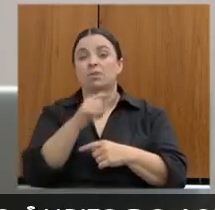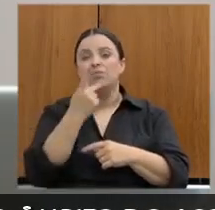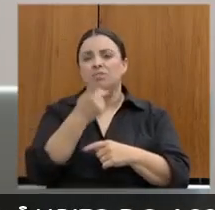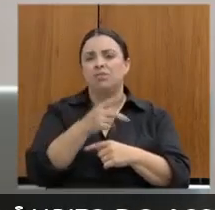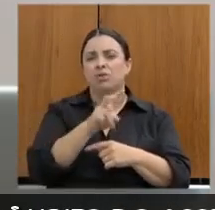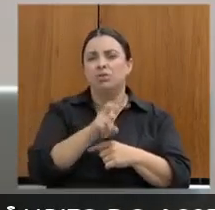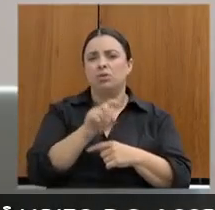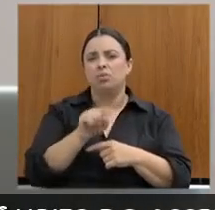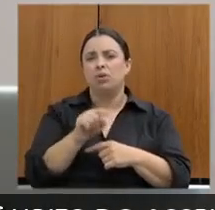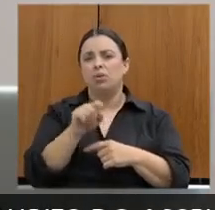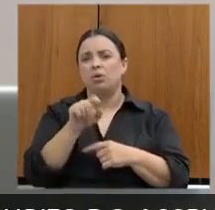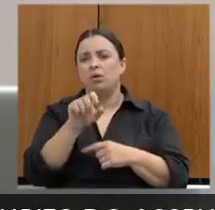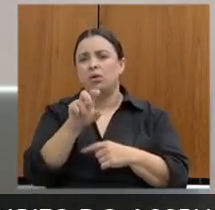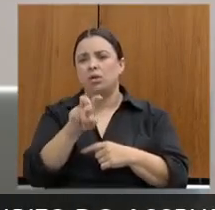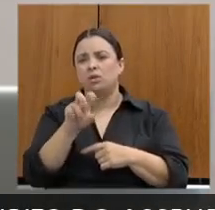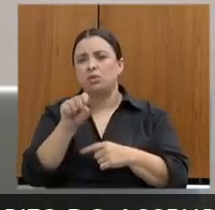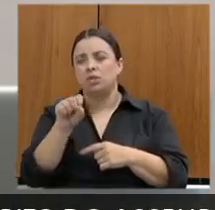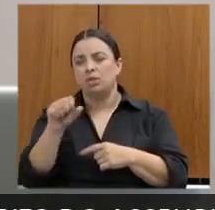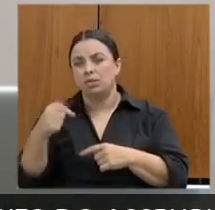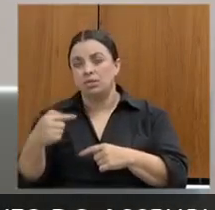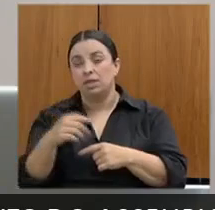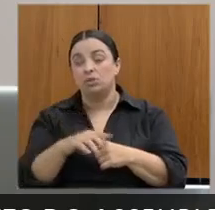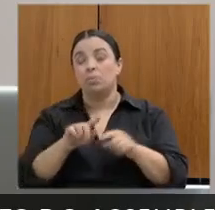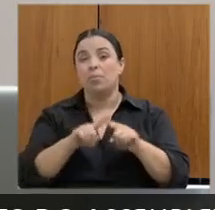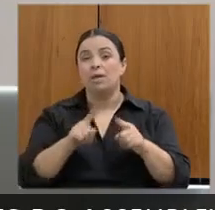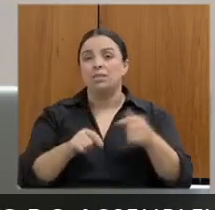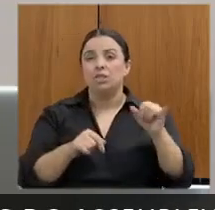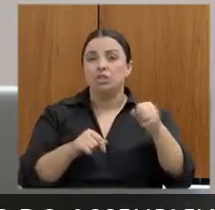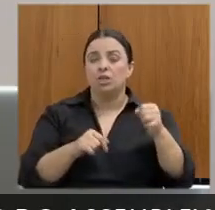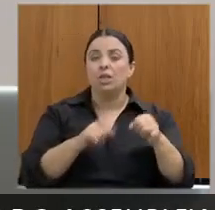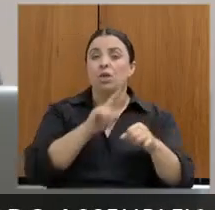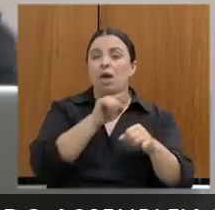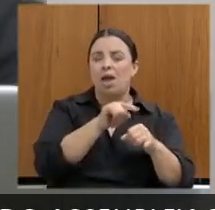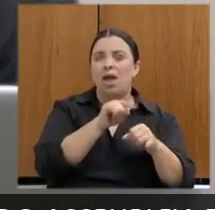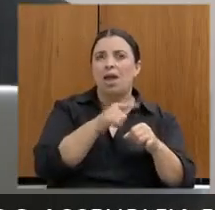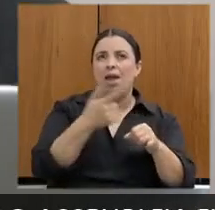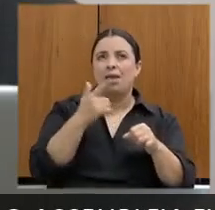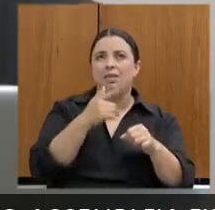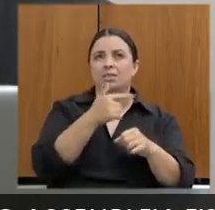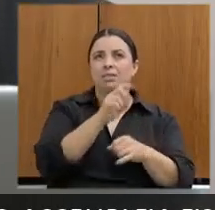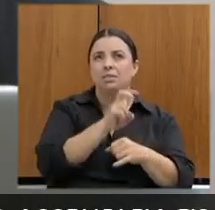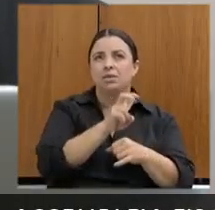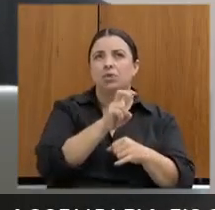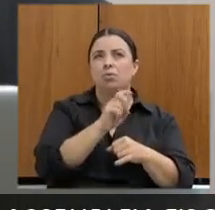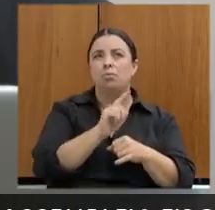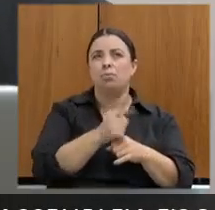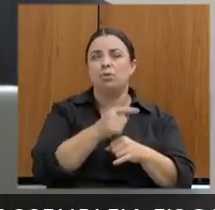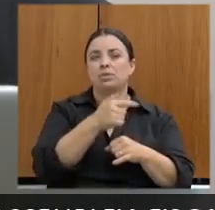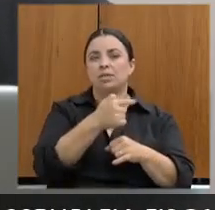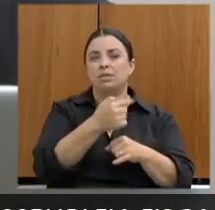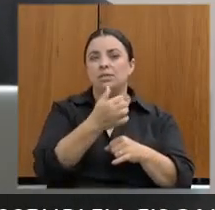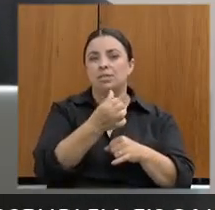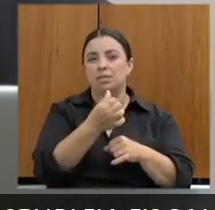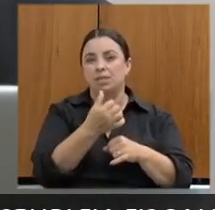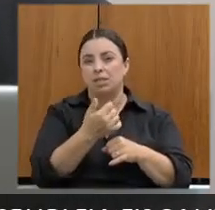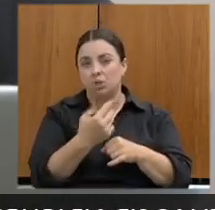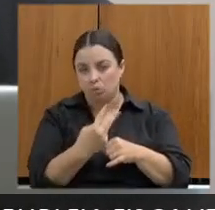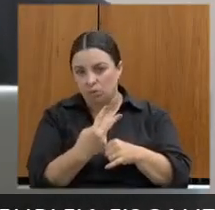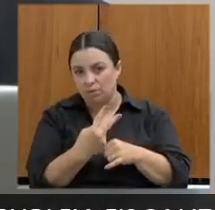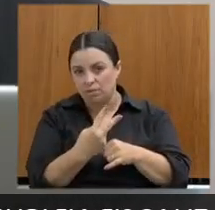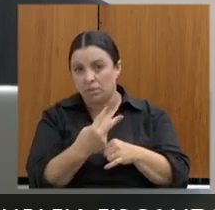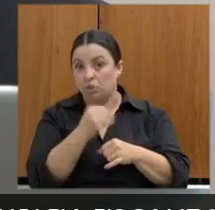janeiro de 2018 era 5762 Bombeiros Militares Janeiro de